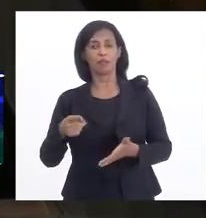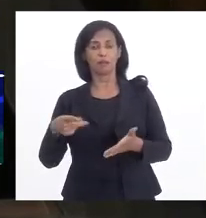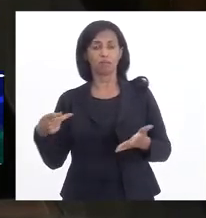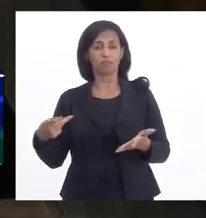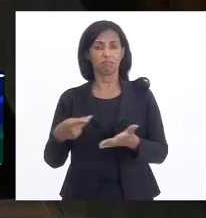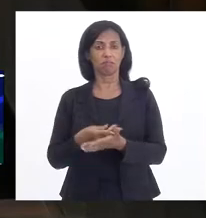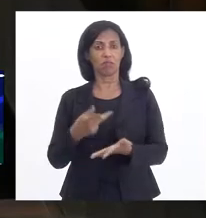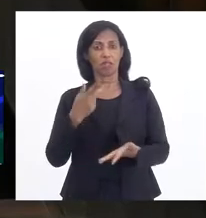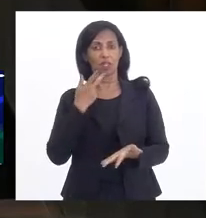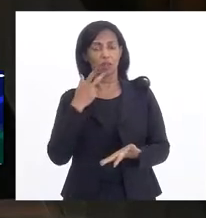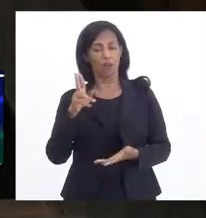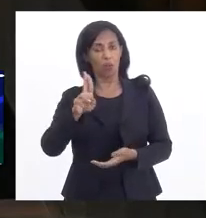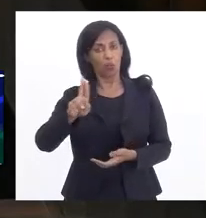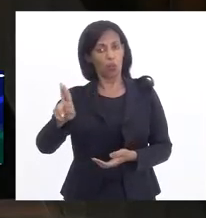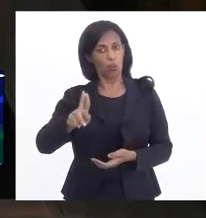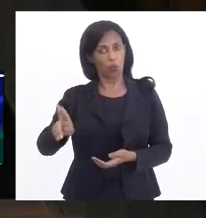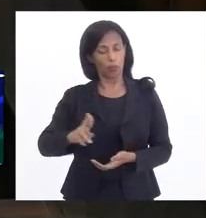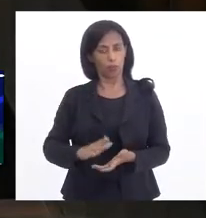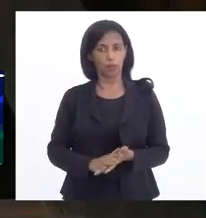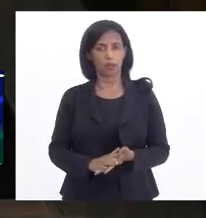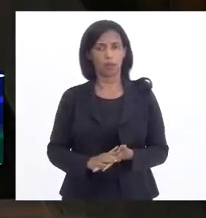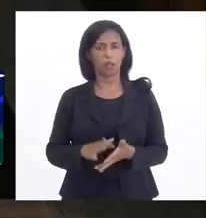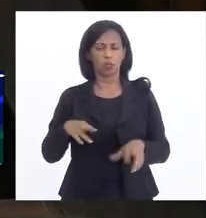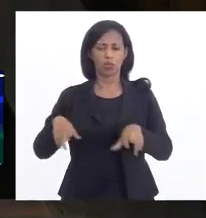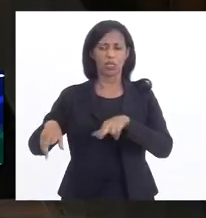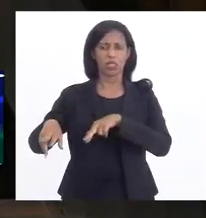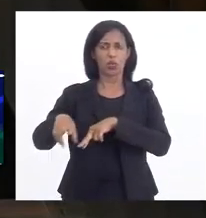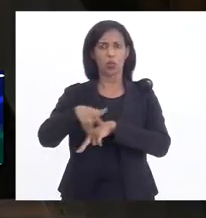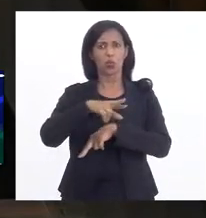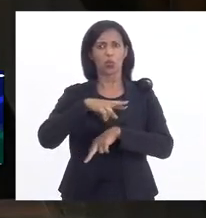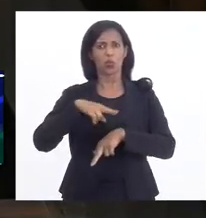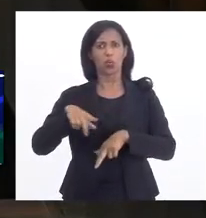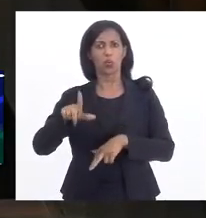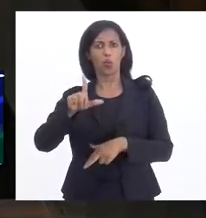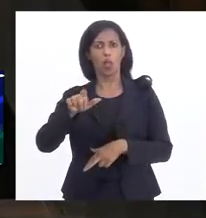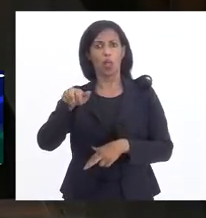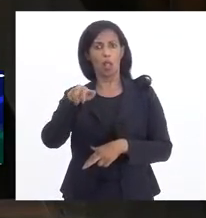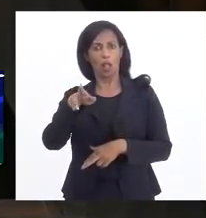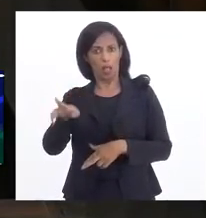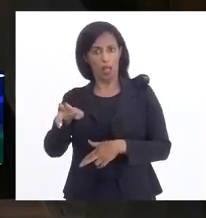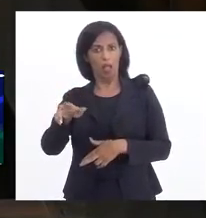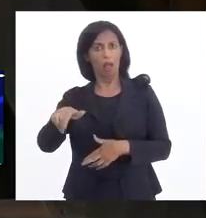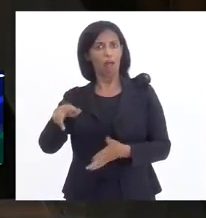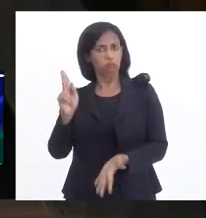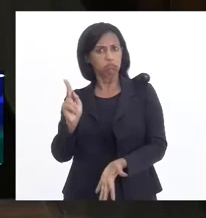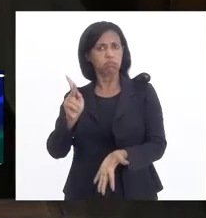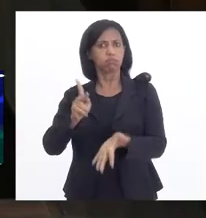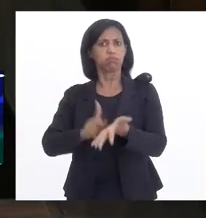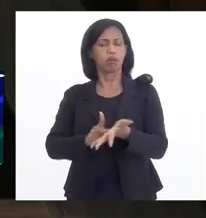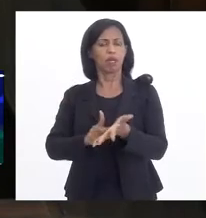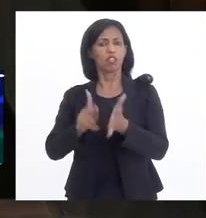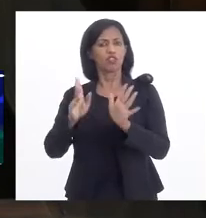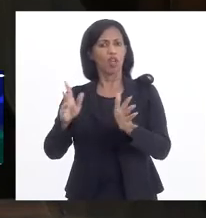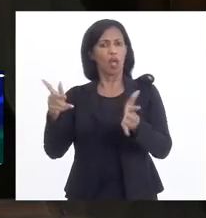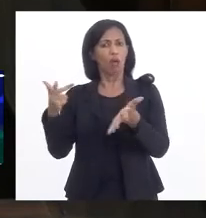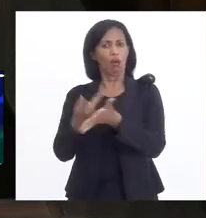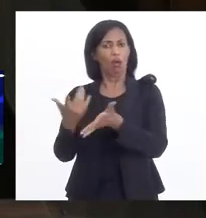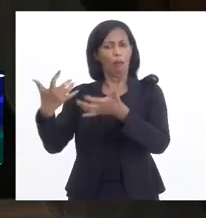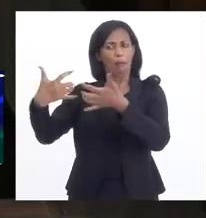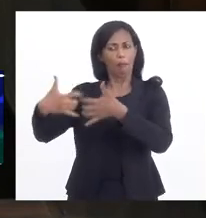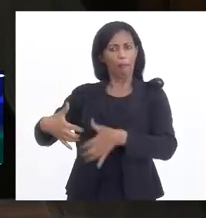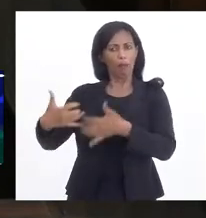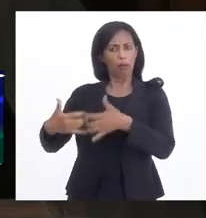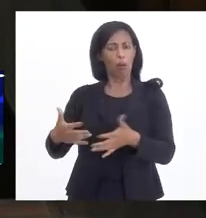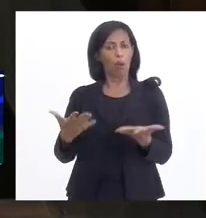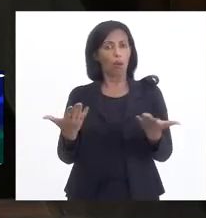Eu cito aqui nominalmente, é o circuito Ler para Valer, que aconteceu já em Petrópolis e hoje está acontecendo